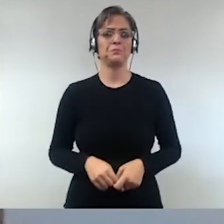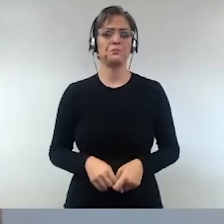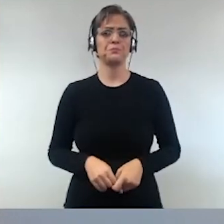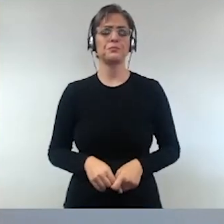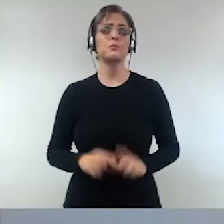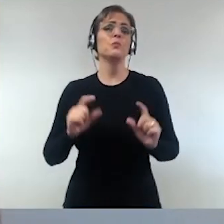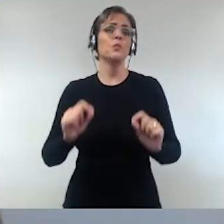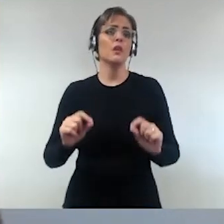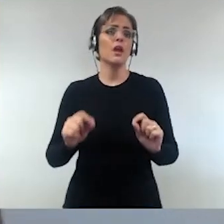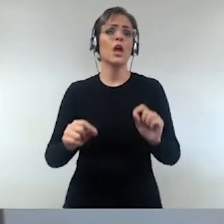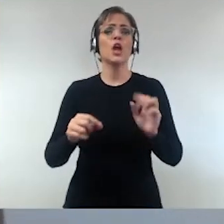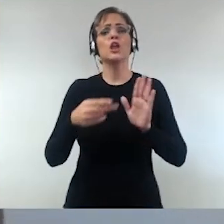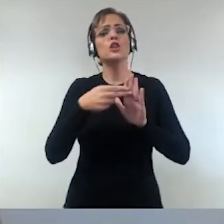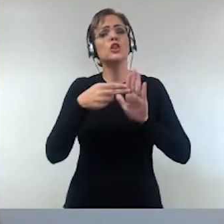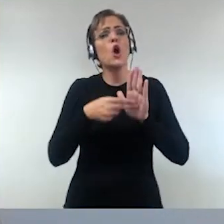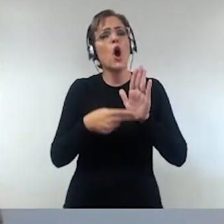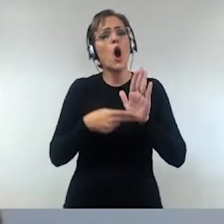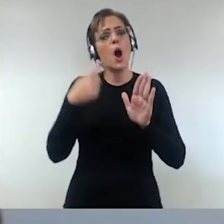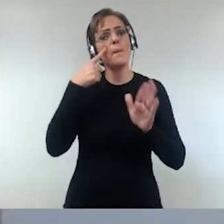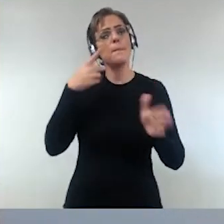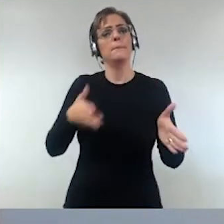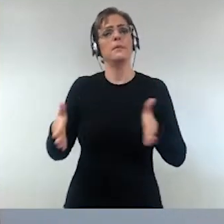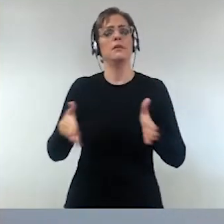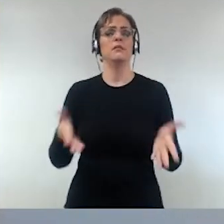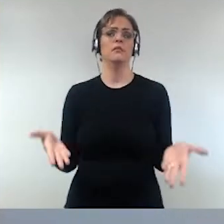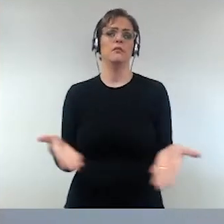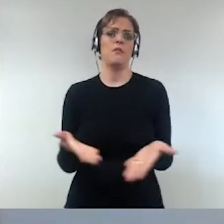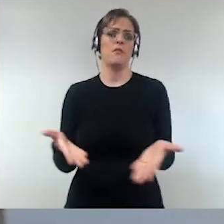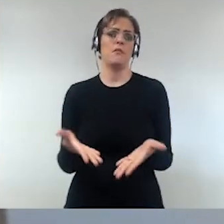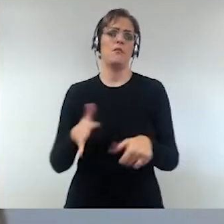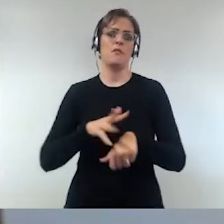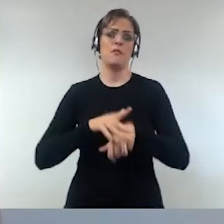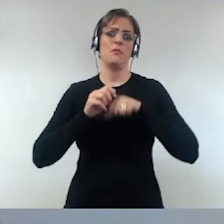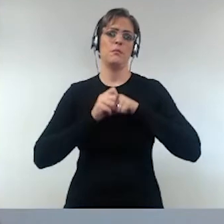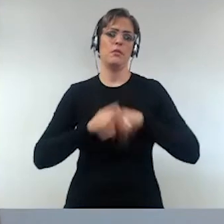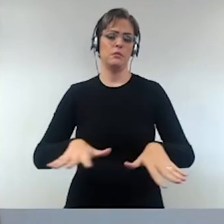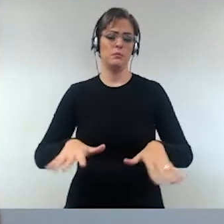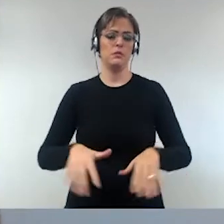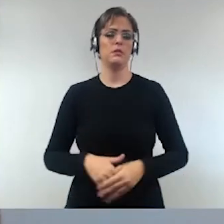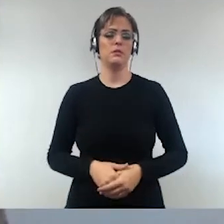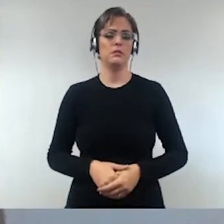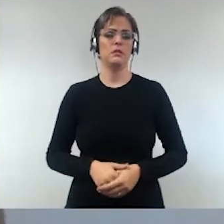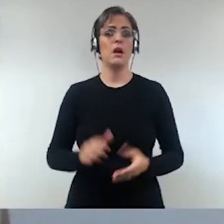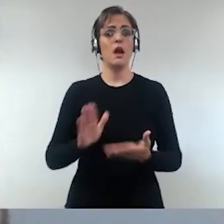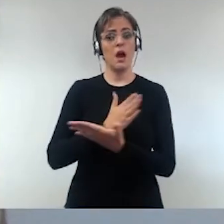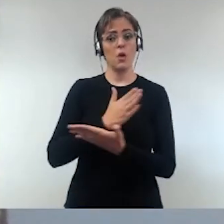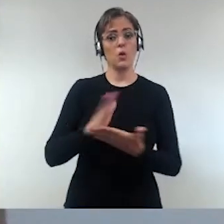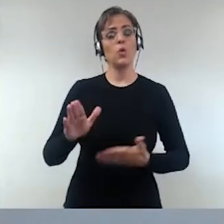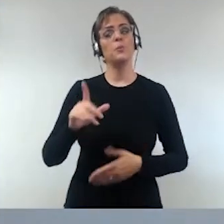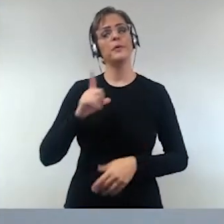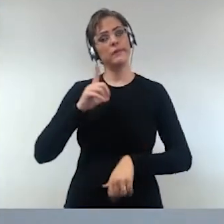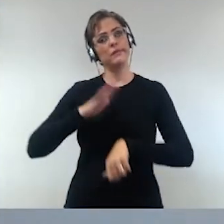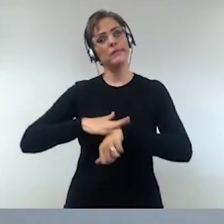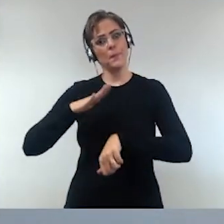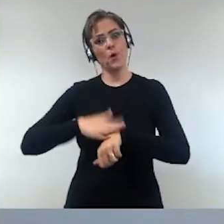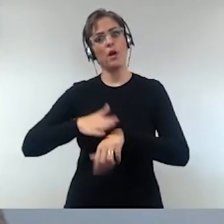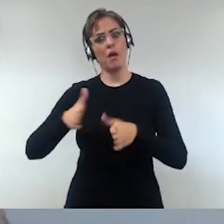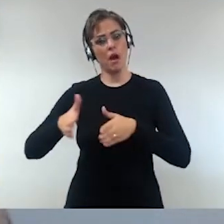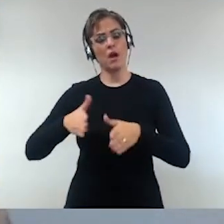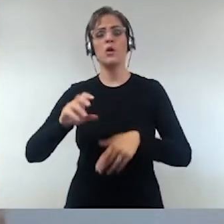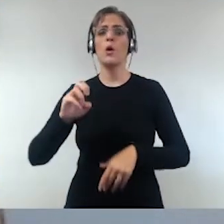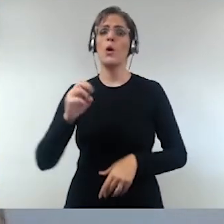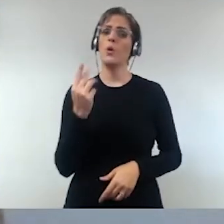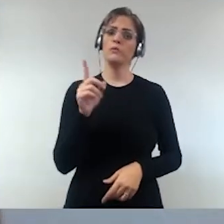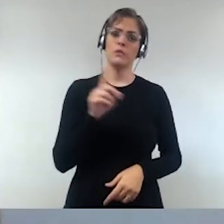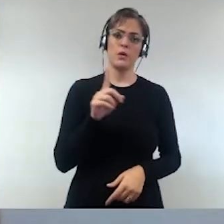de normas para viger nesse tempo de pandemia. Algumas de efeitos, inclusive, temporários, outras não. Então,